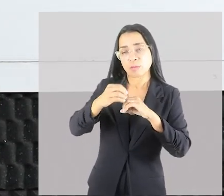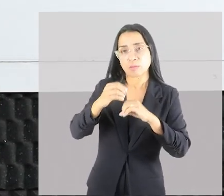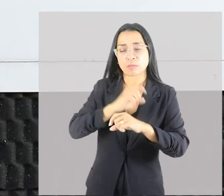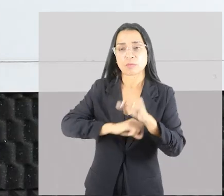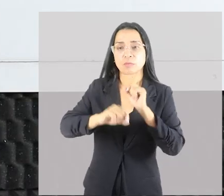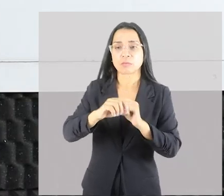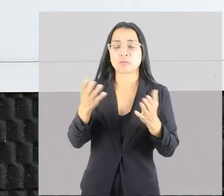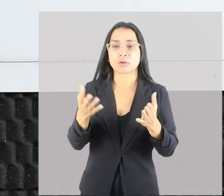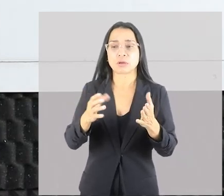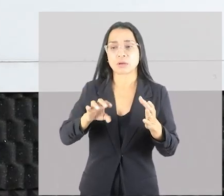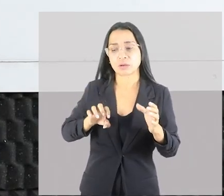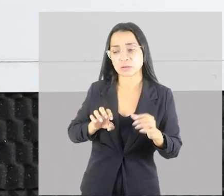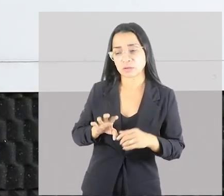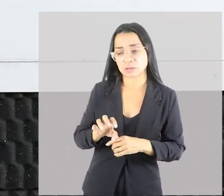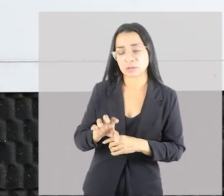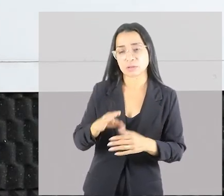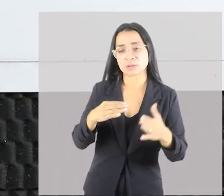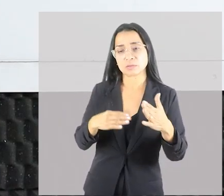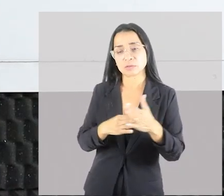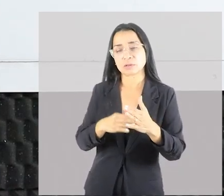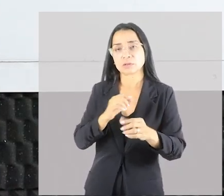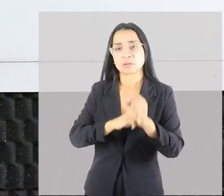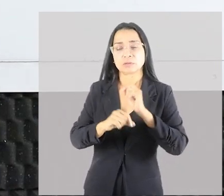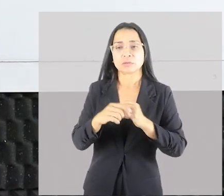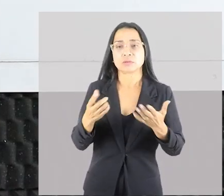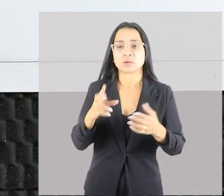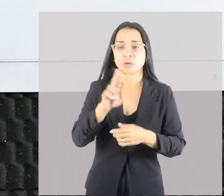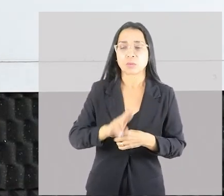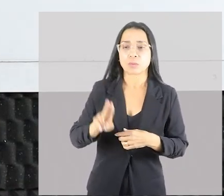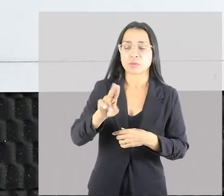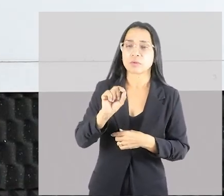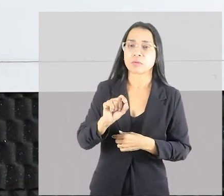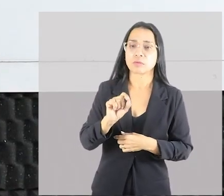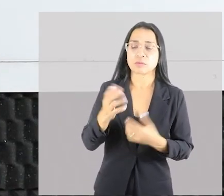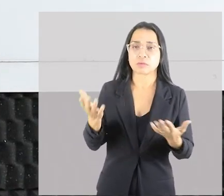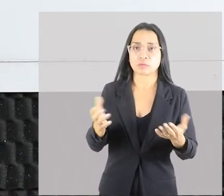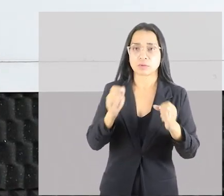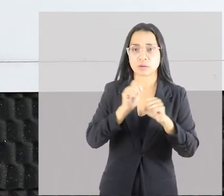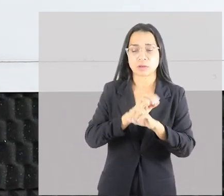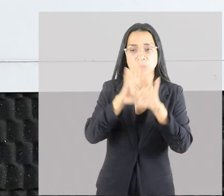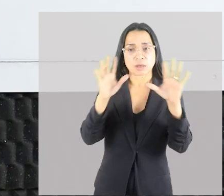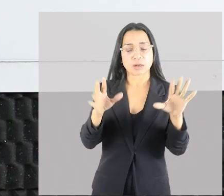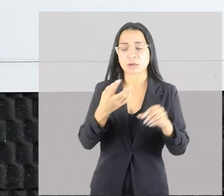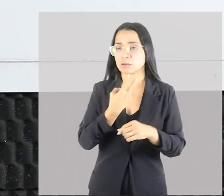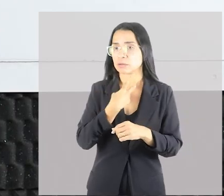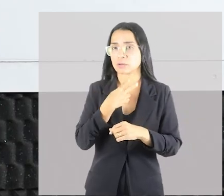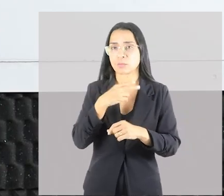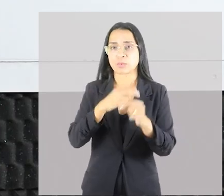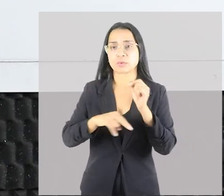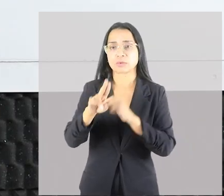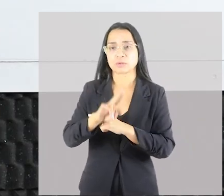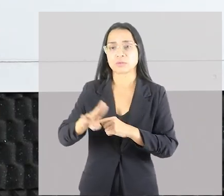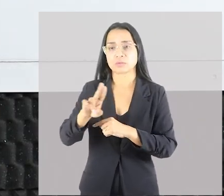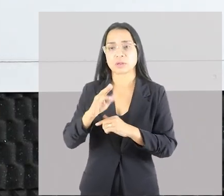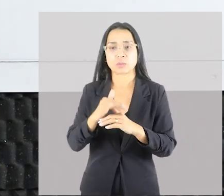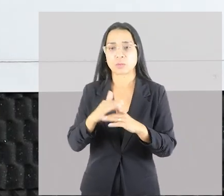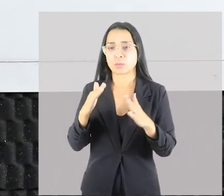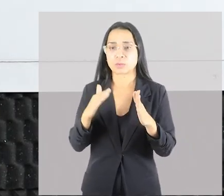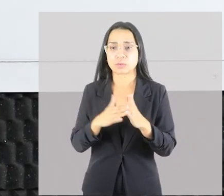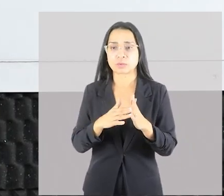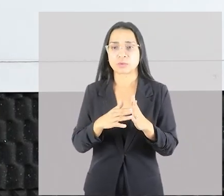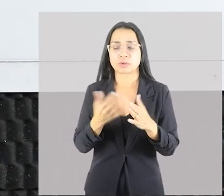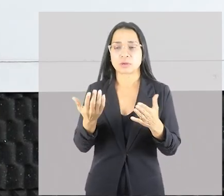essas enzimas de restrições, elas são utilizadas hoje para isso. É óbvio que isso não pode ser aplicado, né, totalmente à